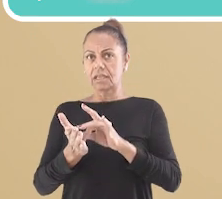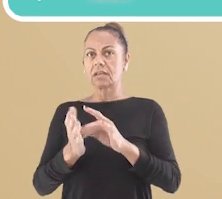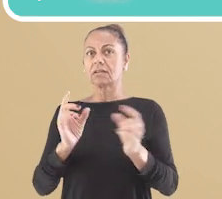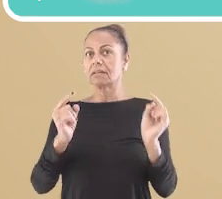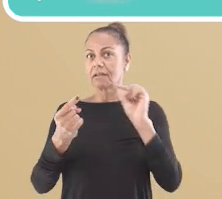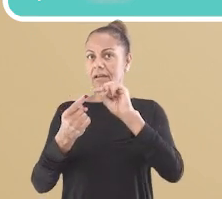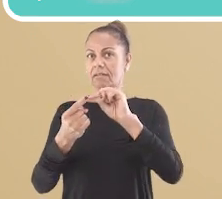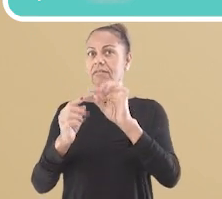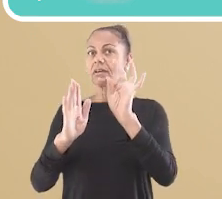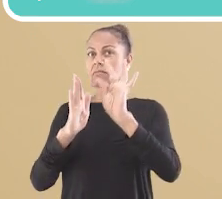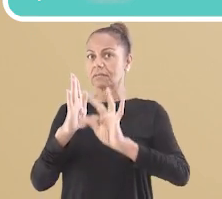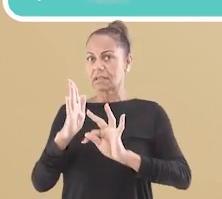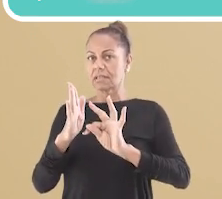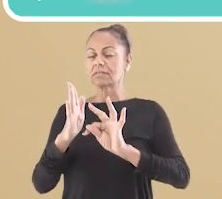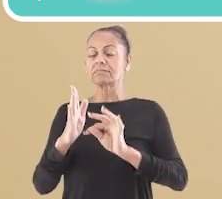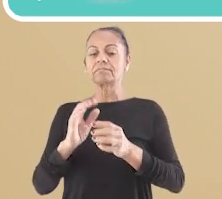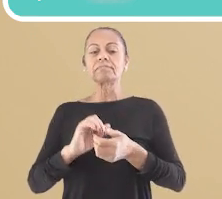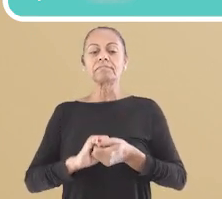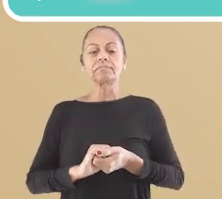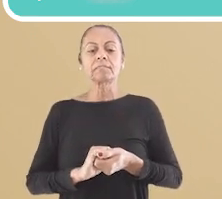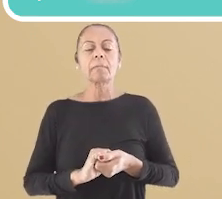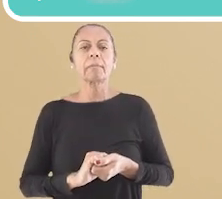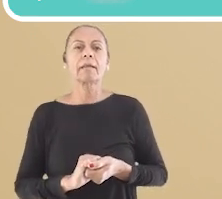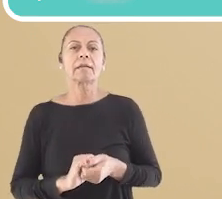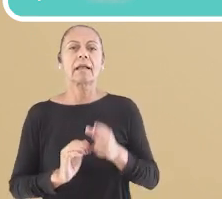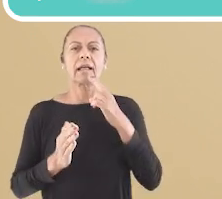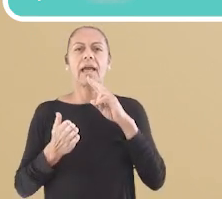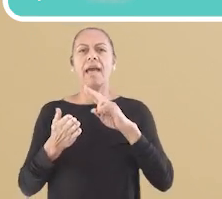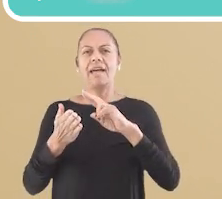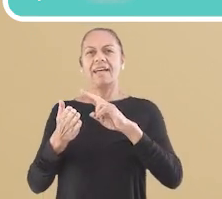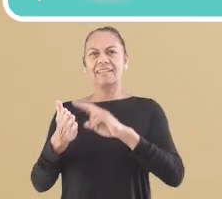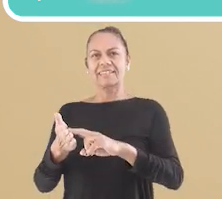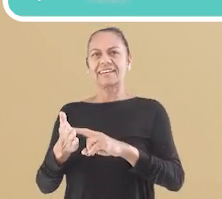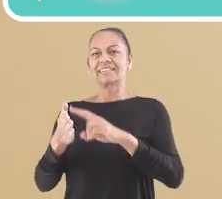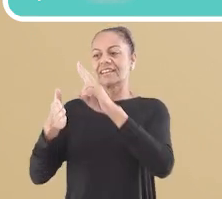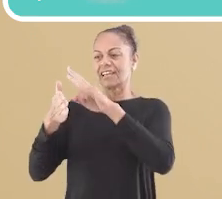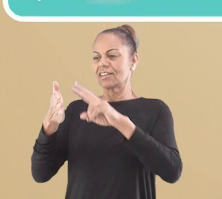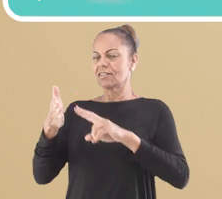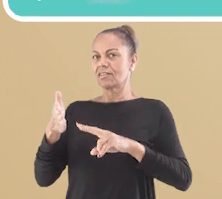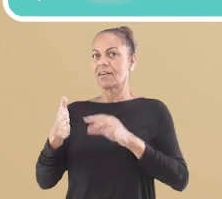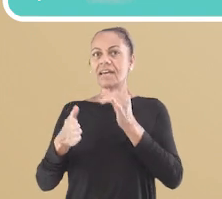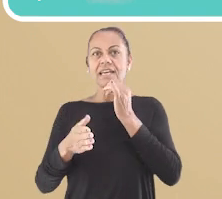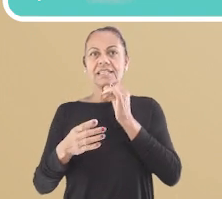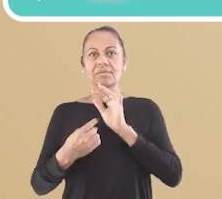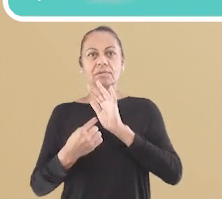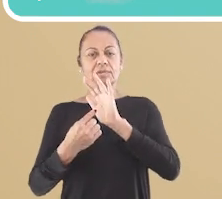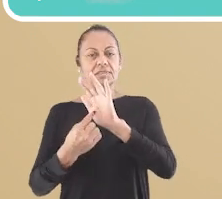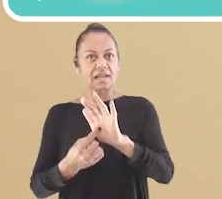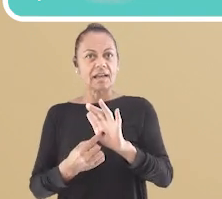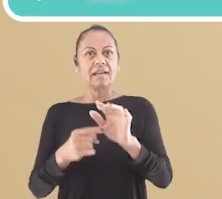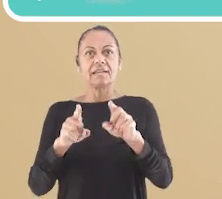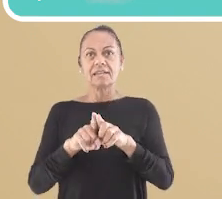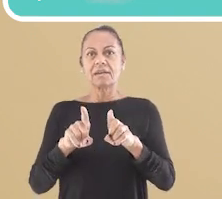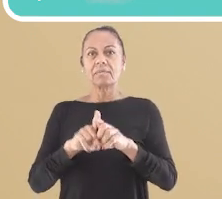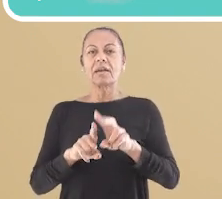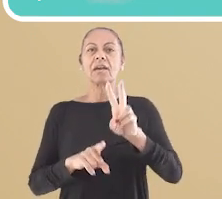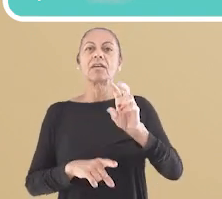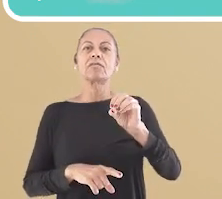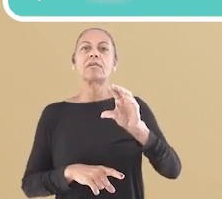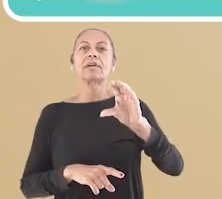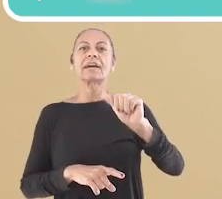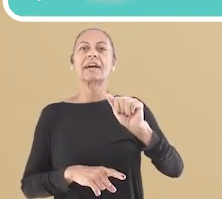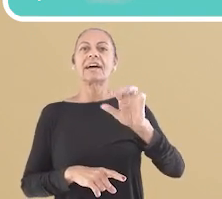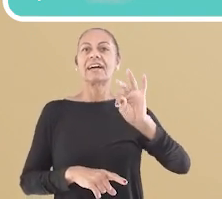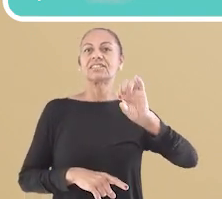Seus objetivos são apresentar o gênero carta do leitor por meio de exemplos, destacar os conceitos do vocativo e